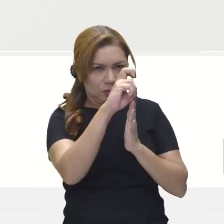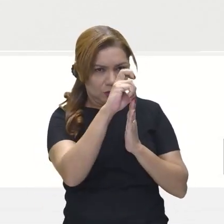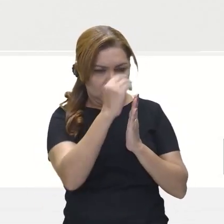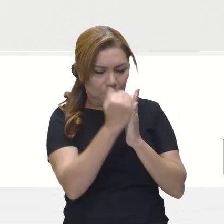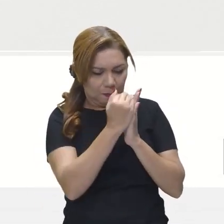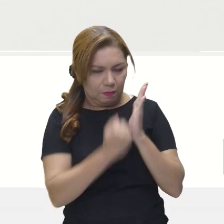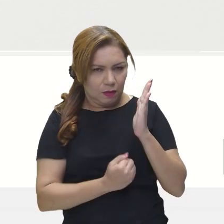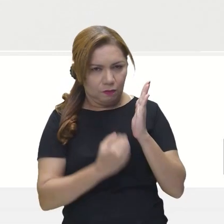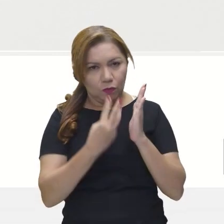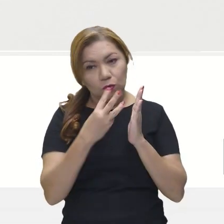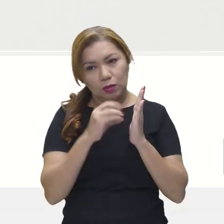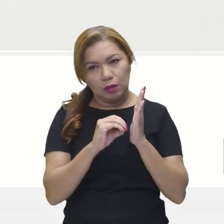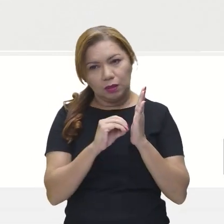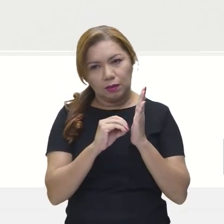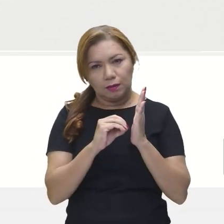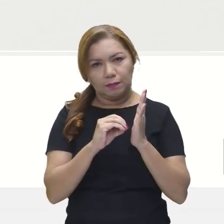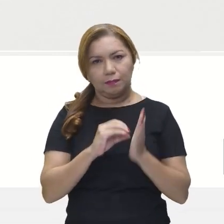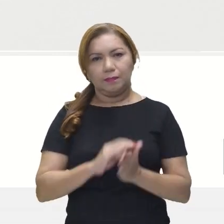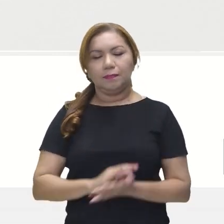e vou multiplicar.